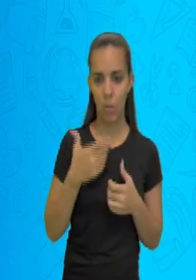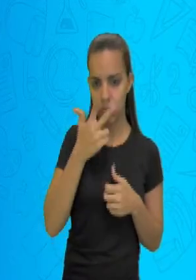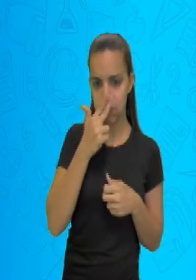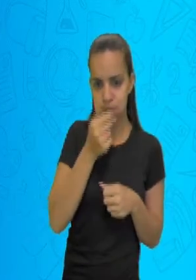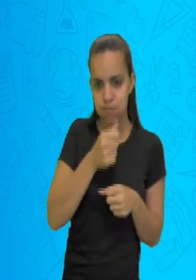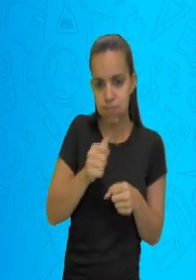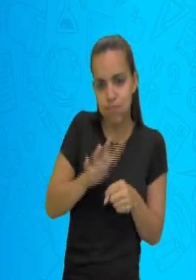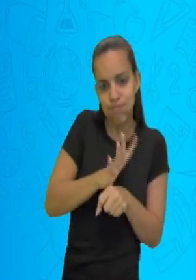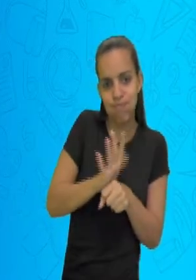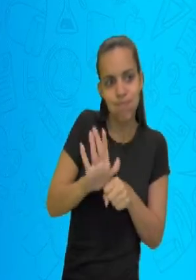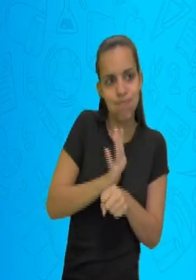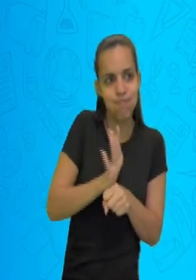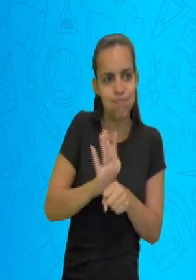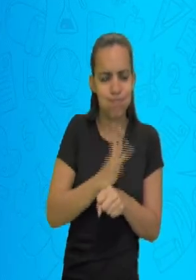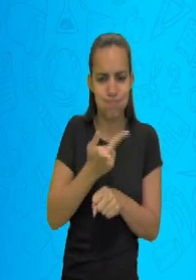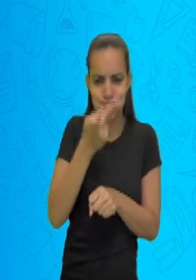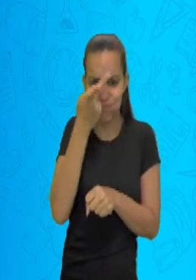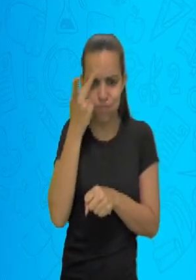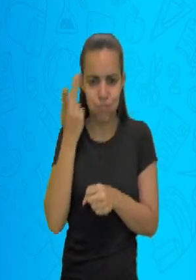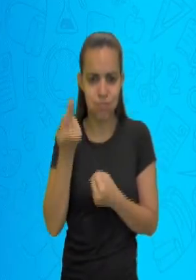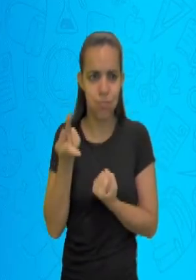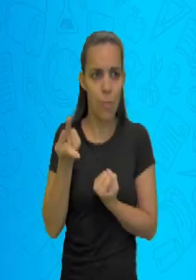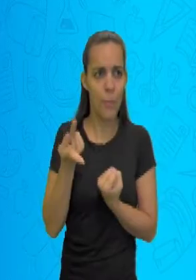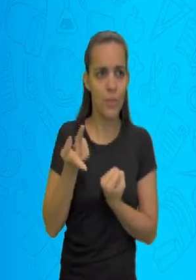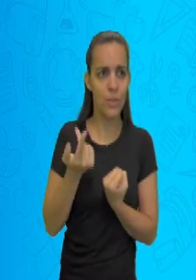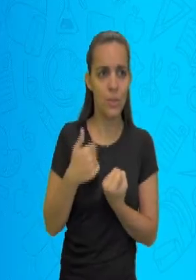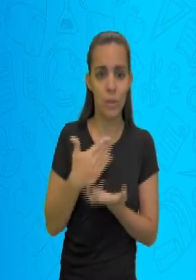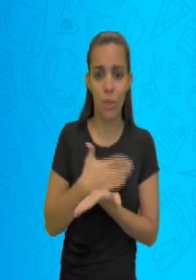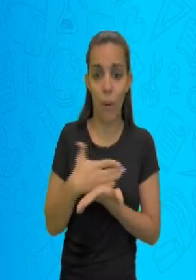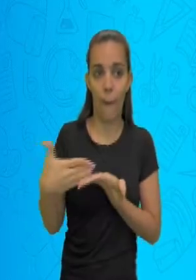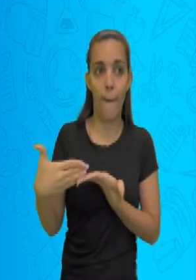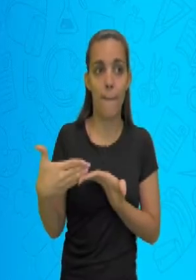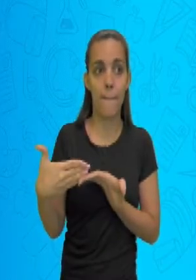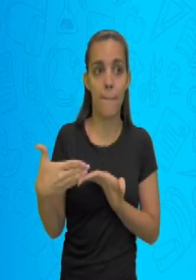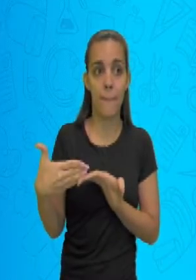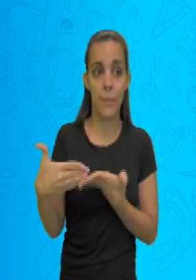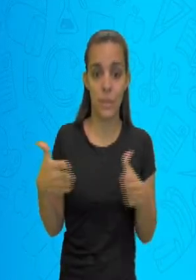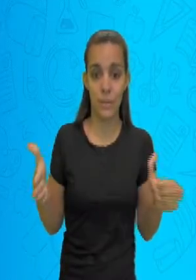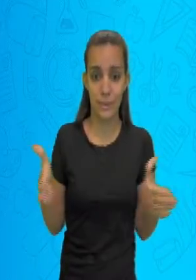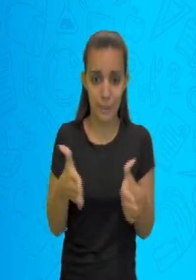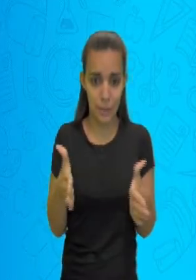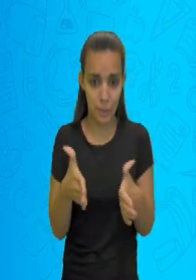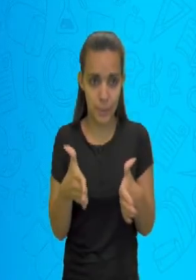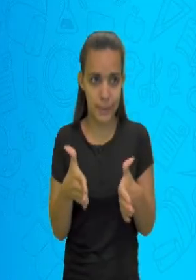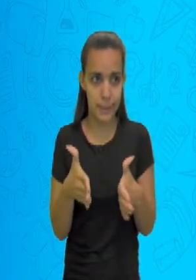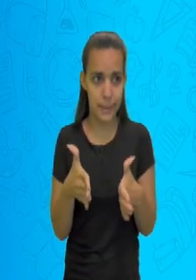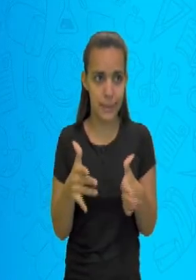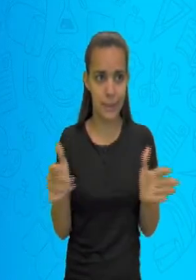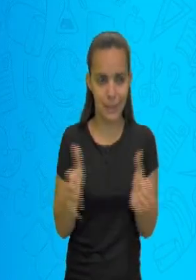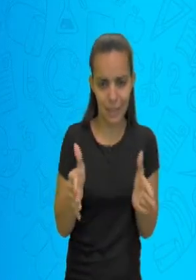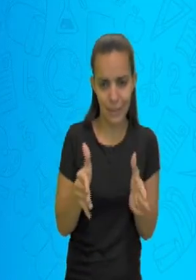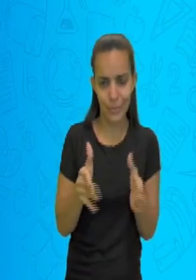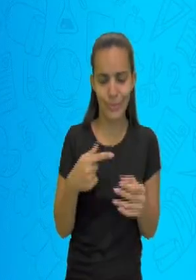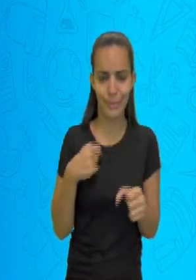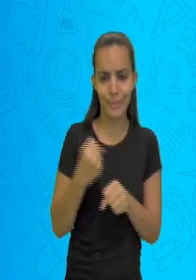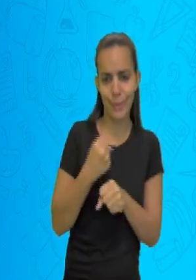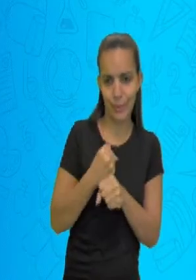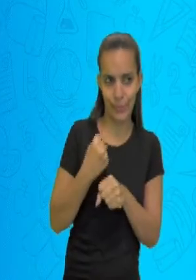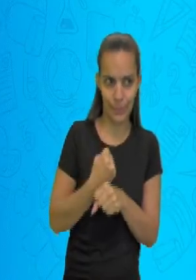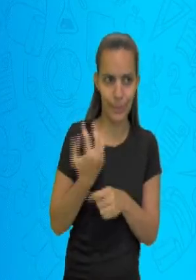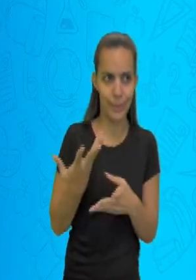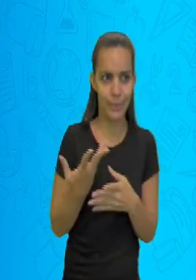muito aglomerado de pessoas, então eles começaram a usar os espaços mais compactados. O